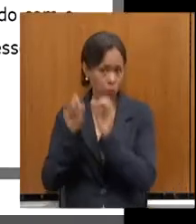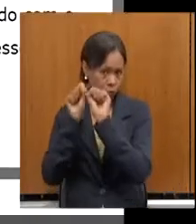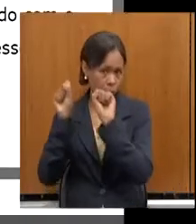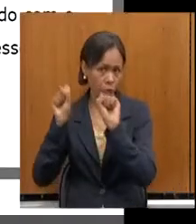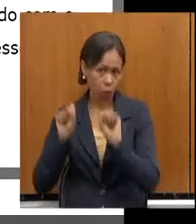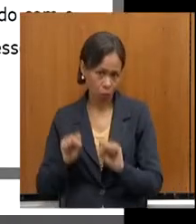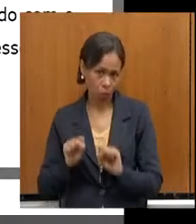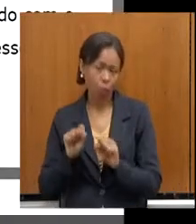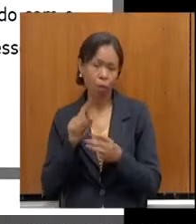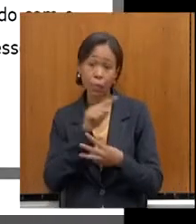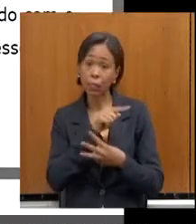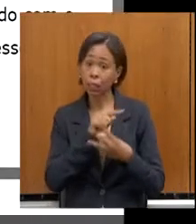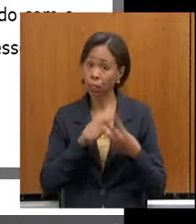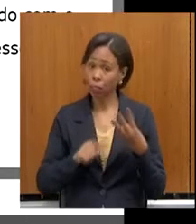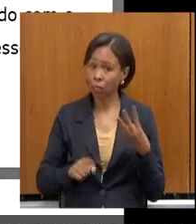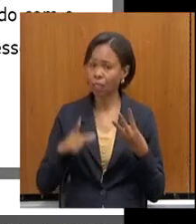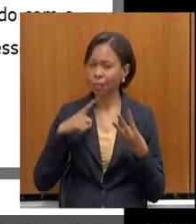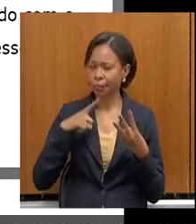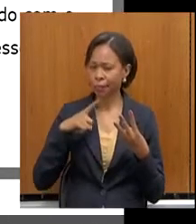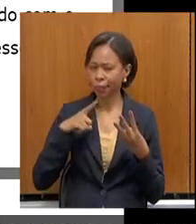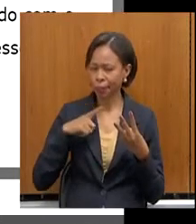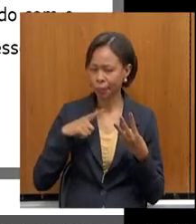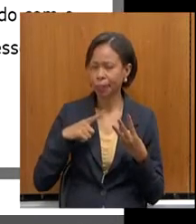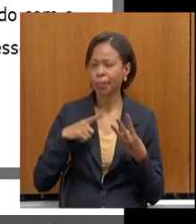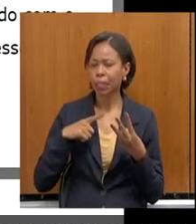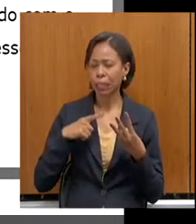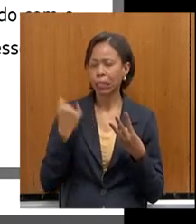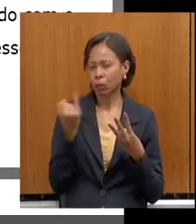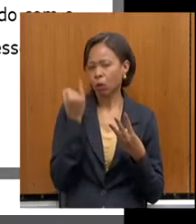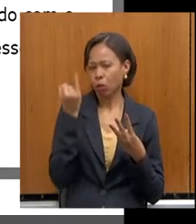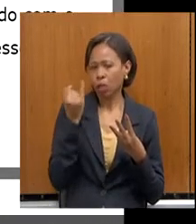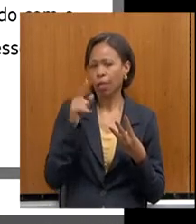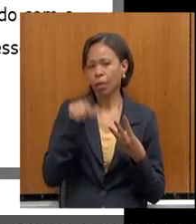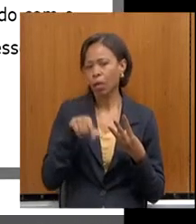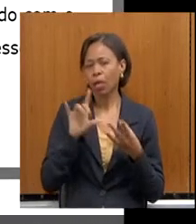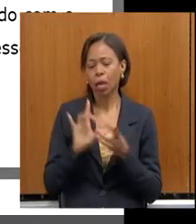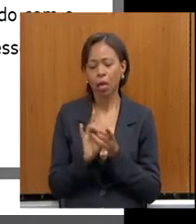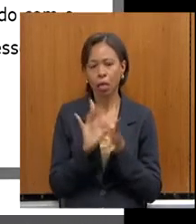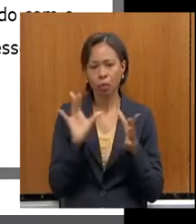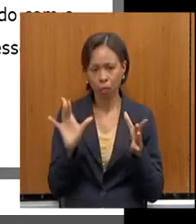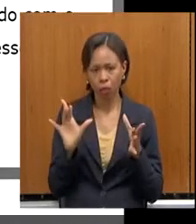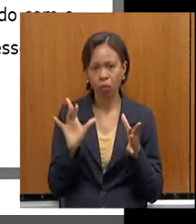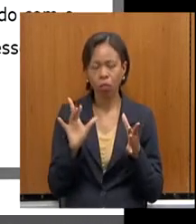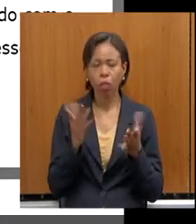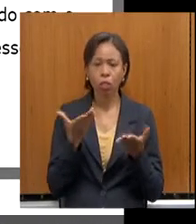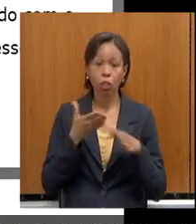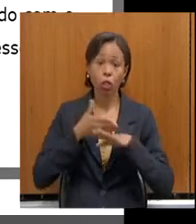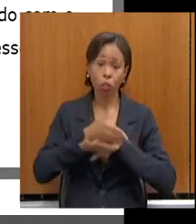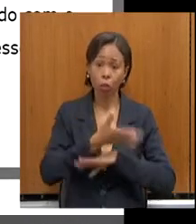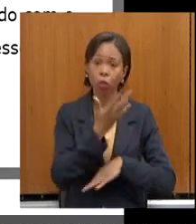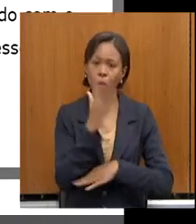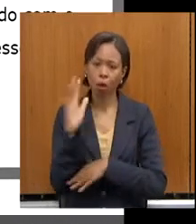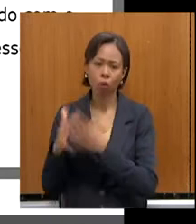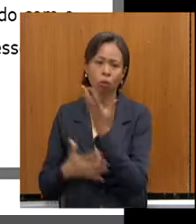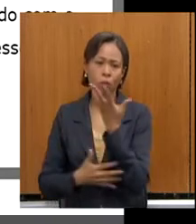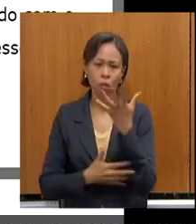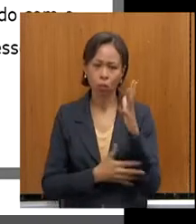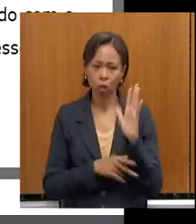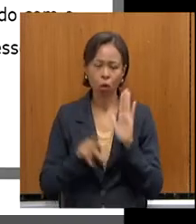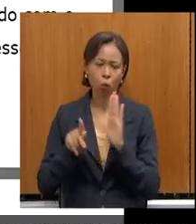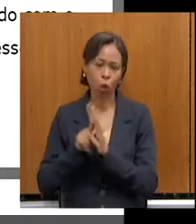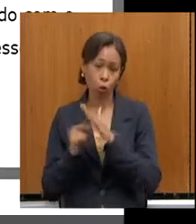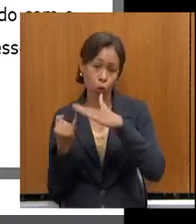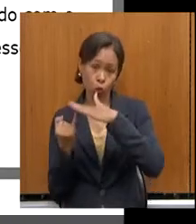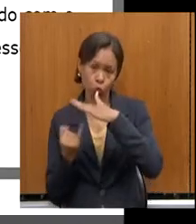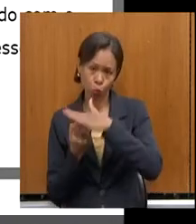onde a gente tinha É passivo significativos que autorização de intervenção ambiental competência hoje do estudo Estadual de florestas